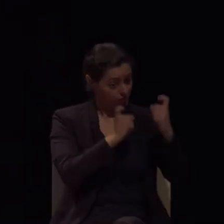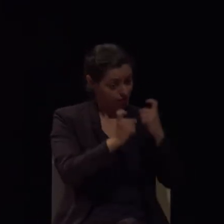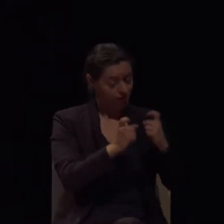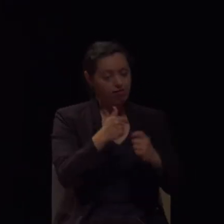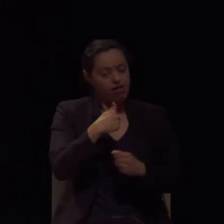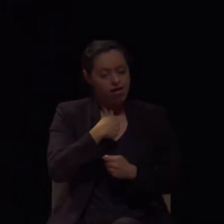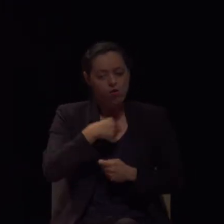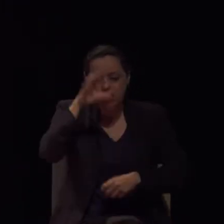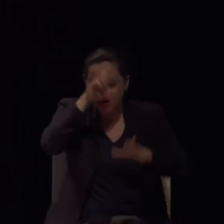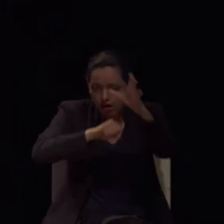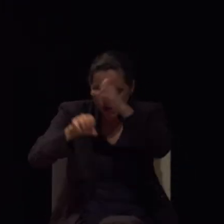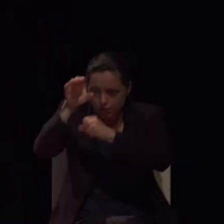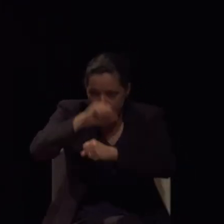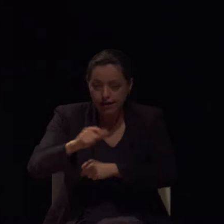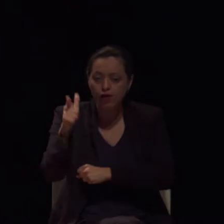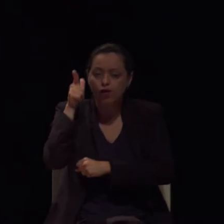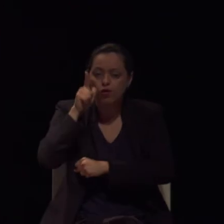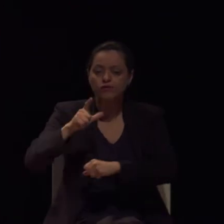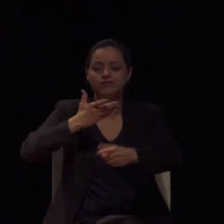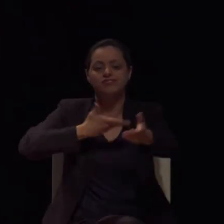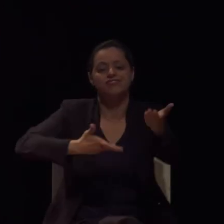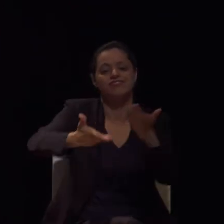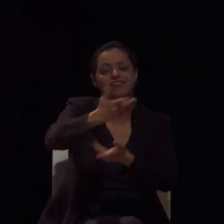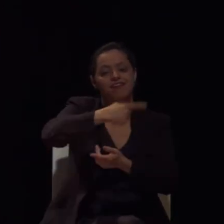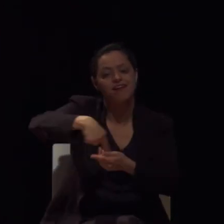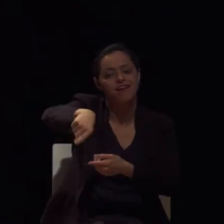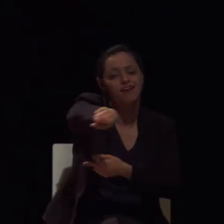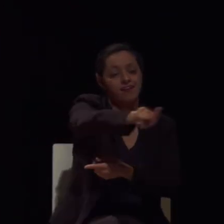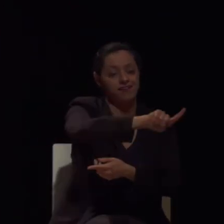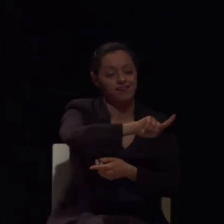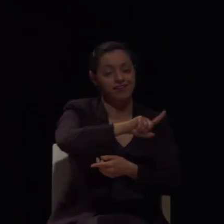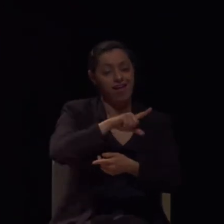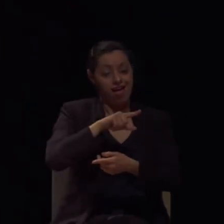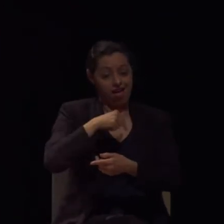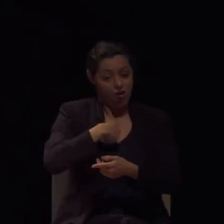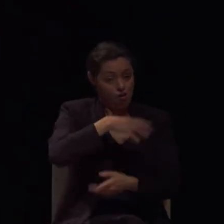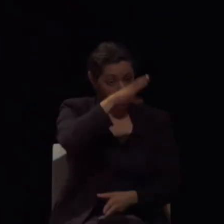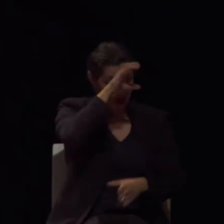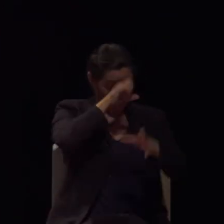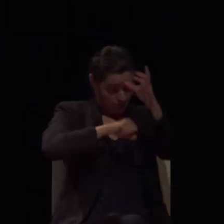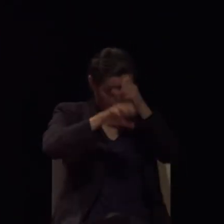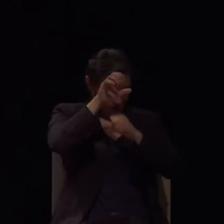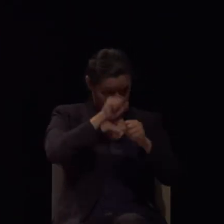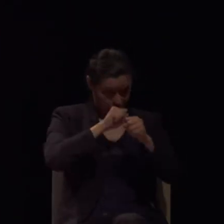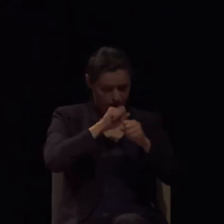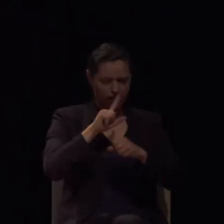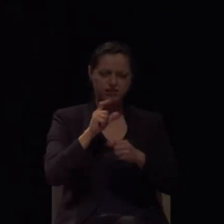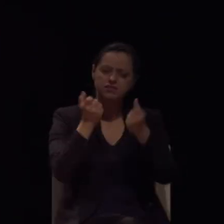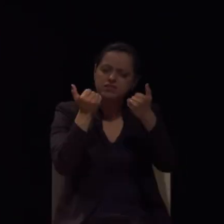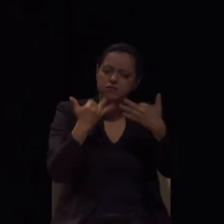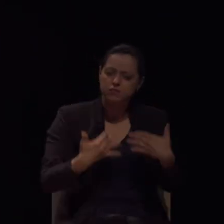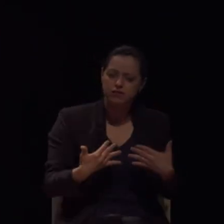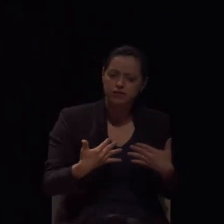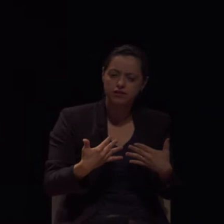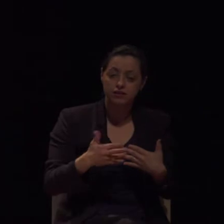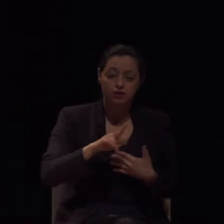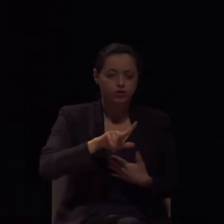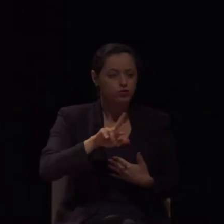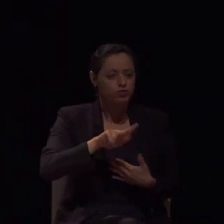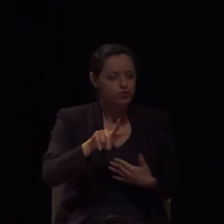respeito ela me ensinou que são tomé e príncipe não é griou é só ea